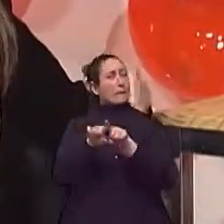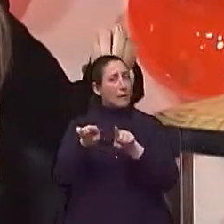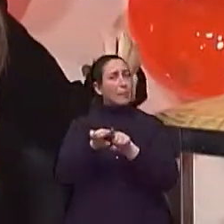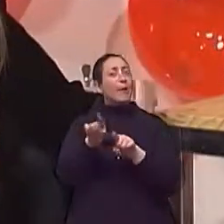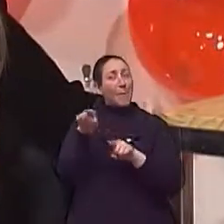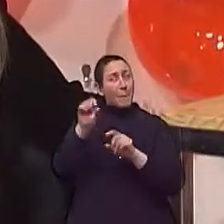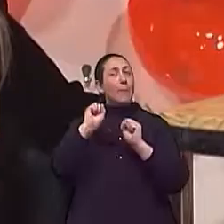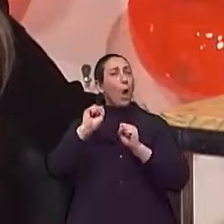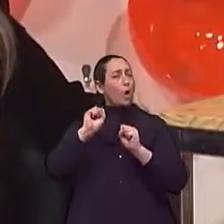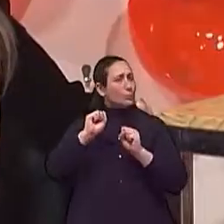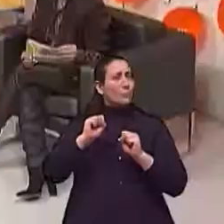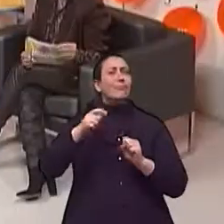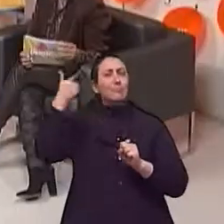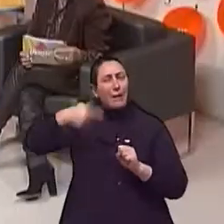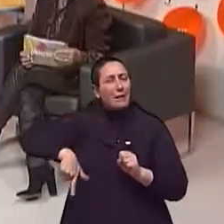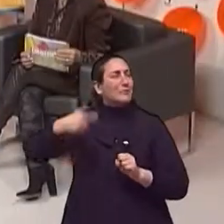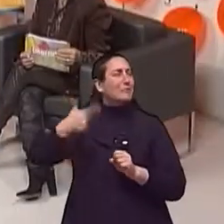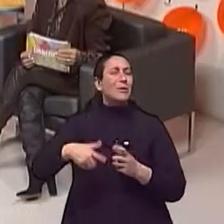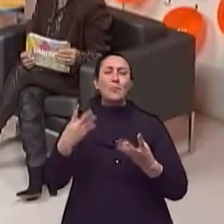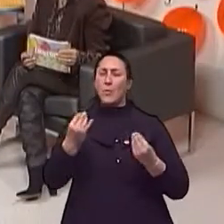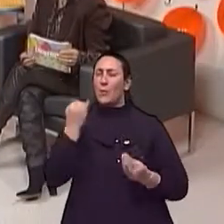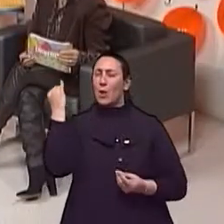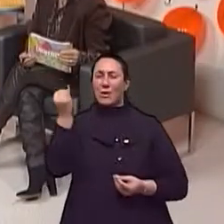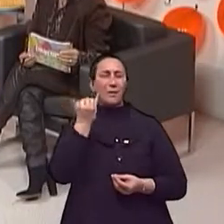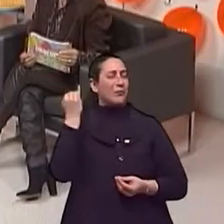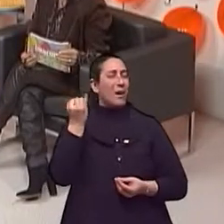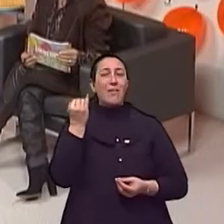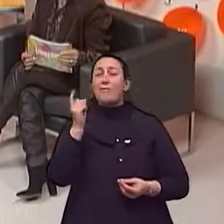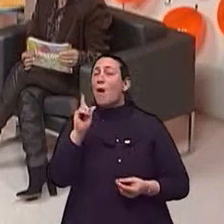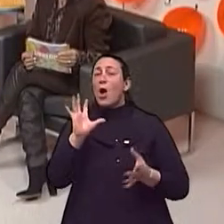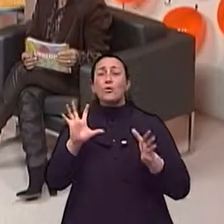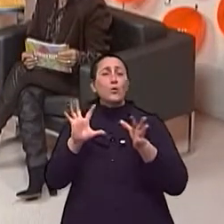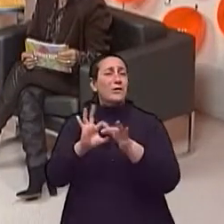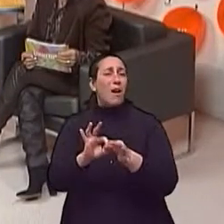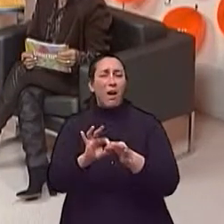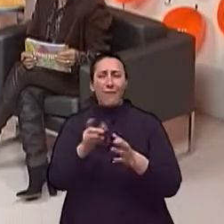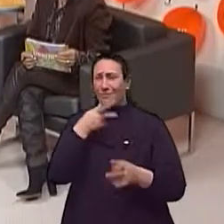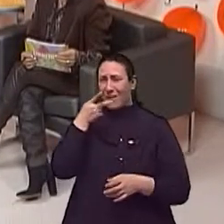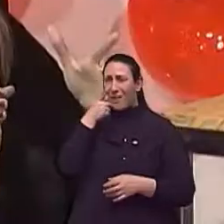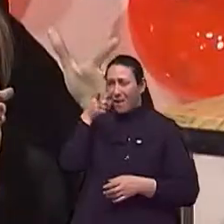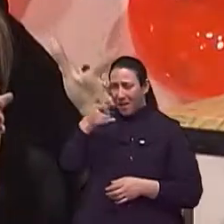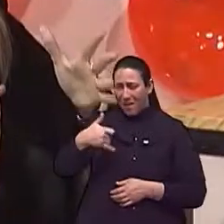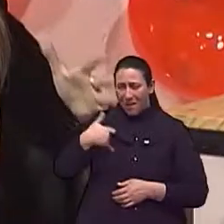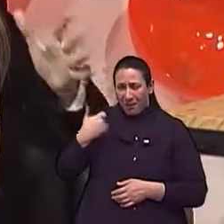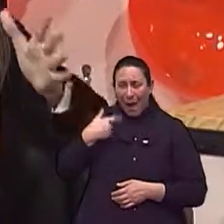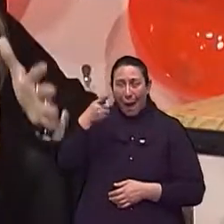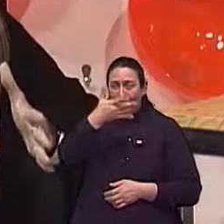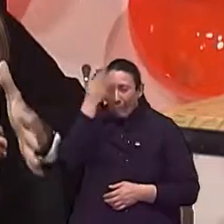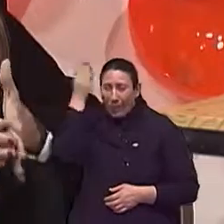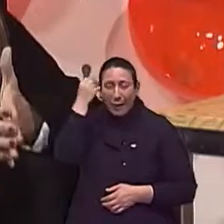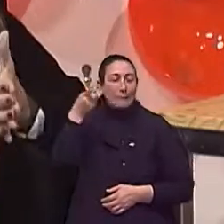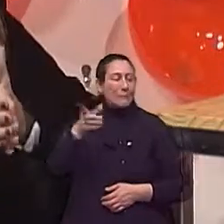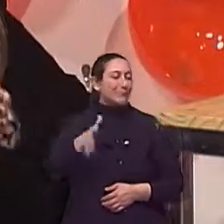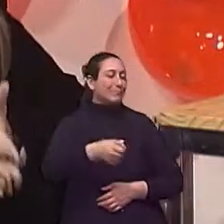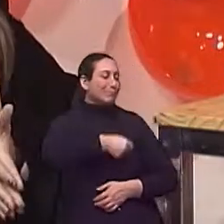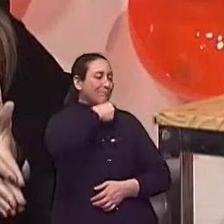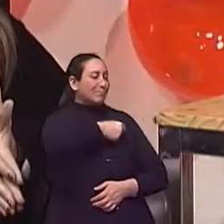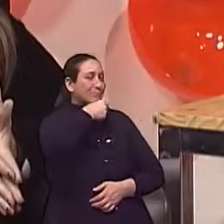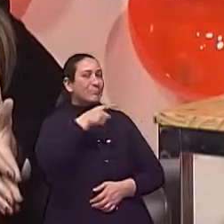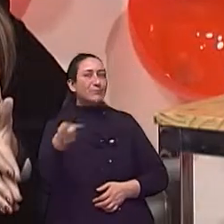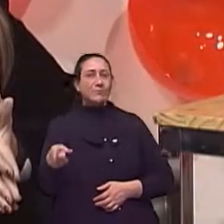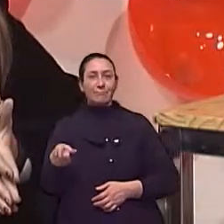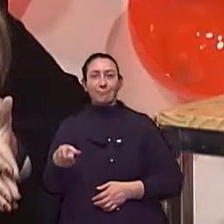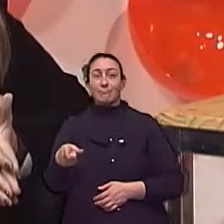programa assim é muito importante assim não associar envelhecimento com perda de memória perda de memória é